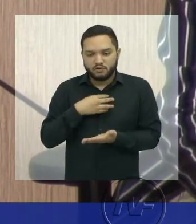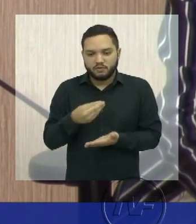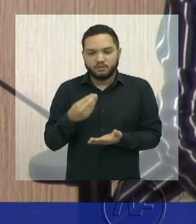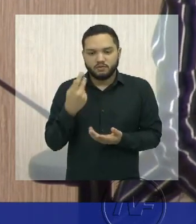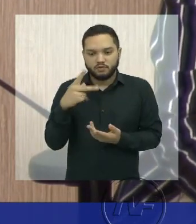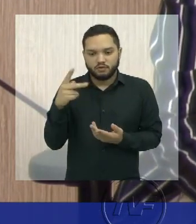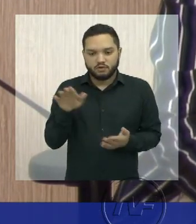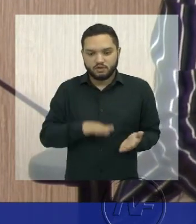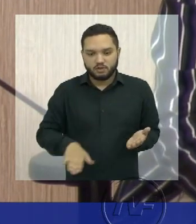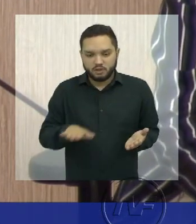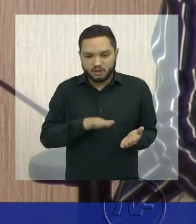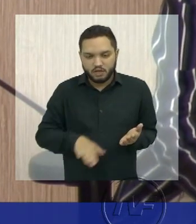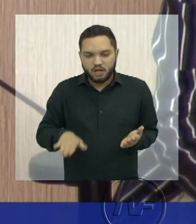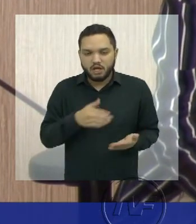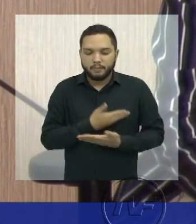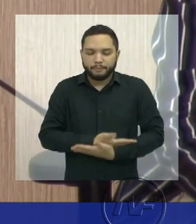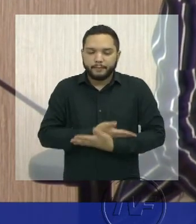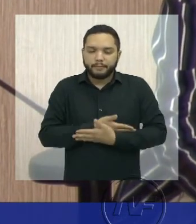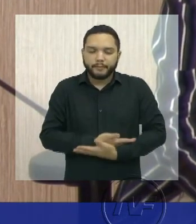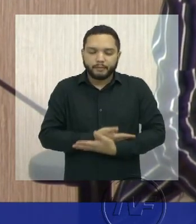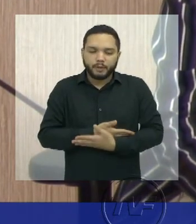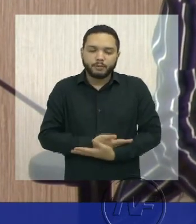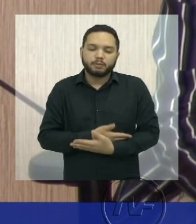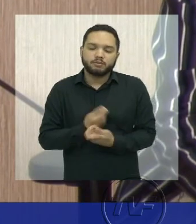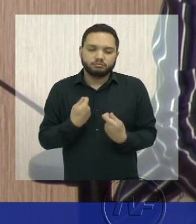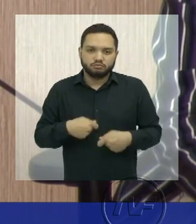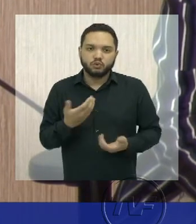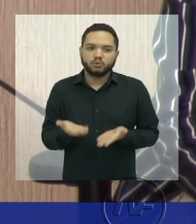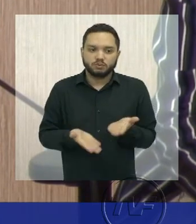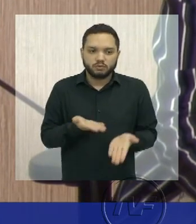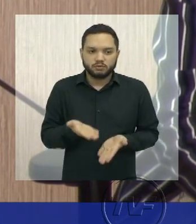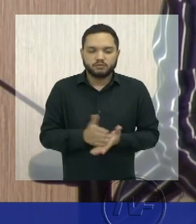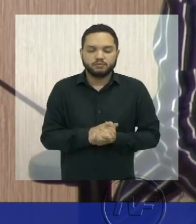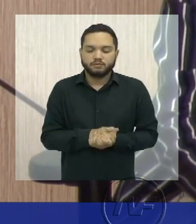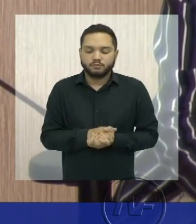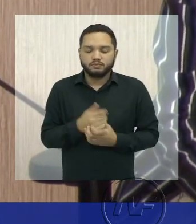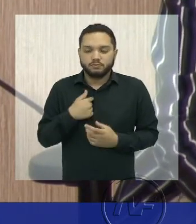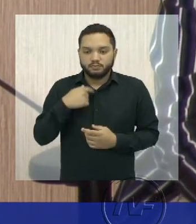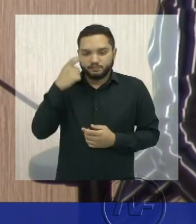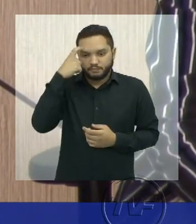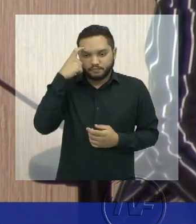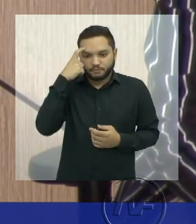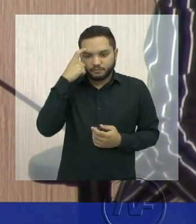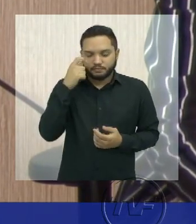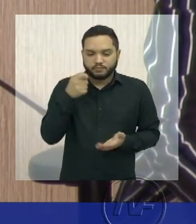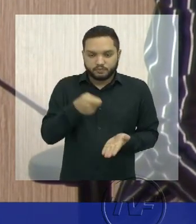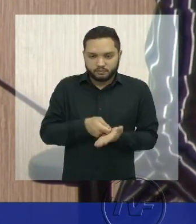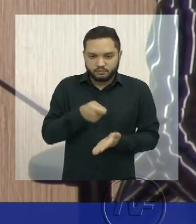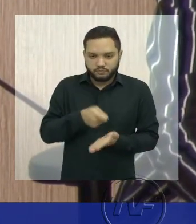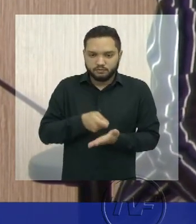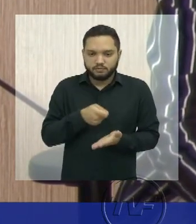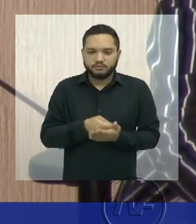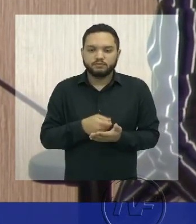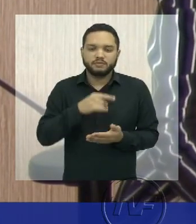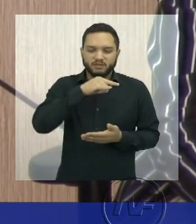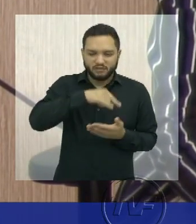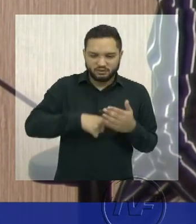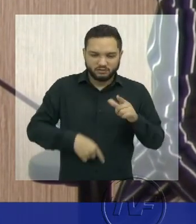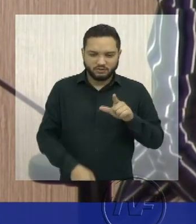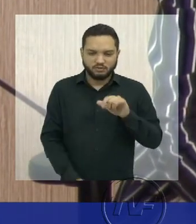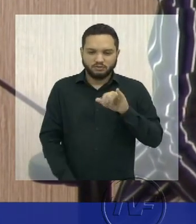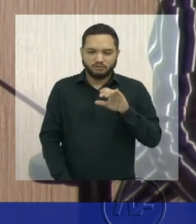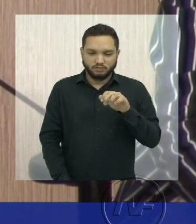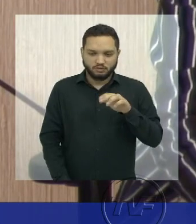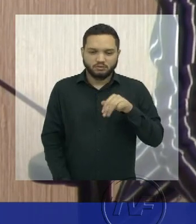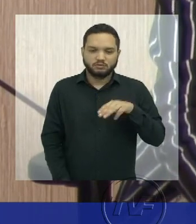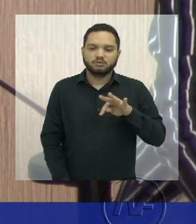de crianças pequenas. Então, eu imagino que as exigências legais e dos licenciamentos é